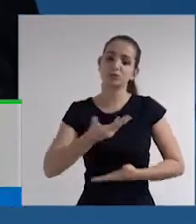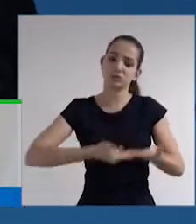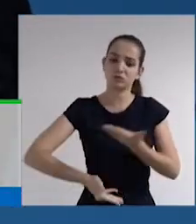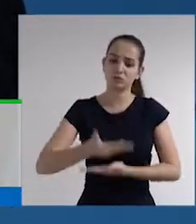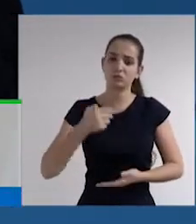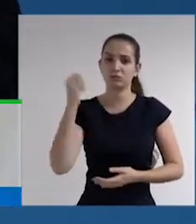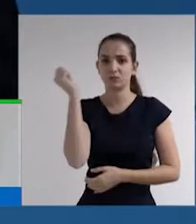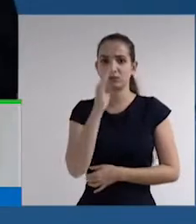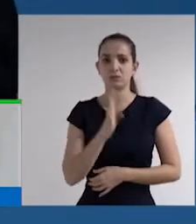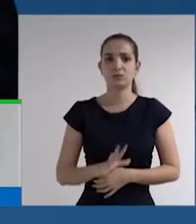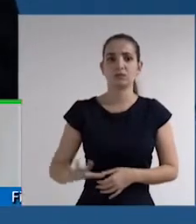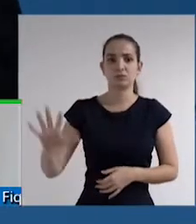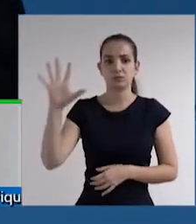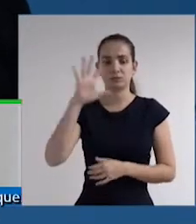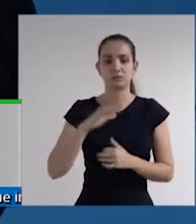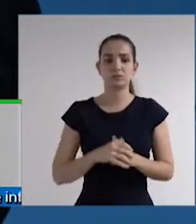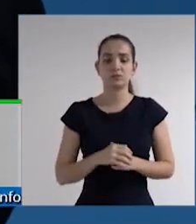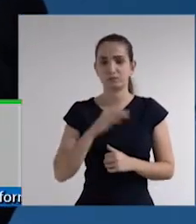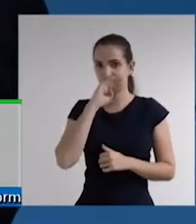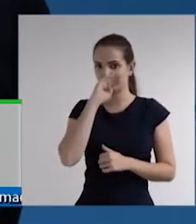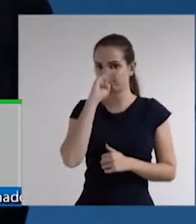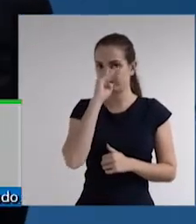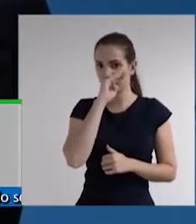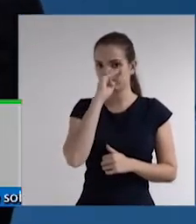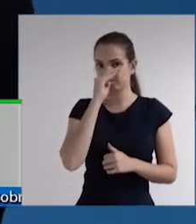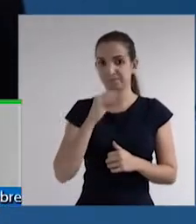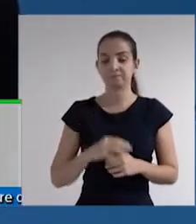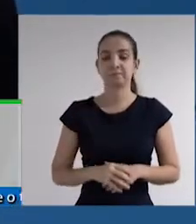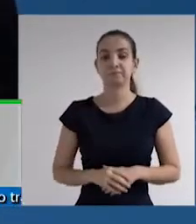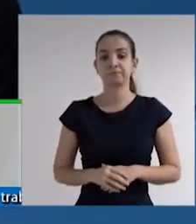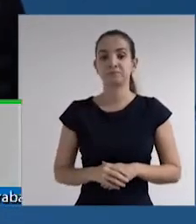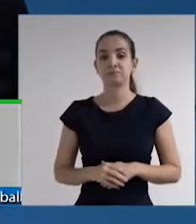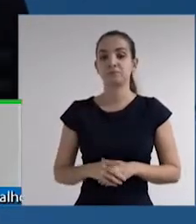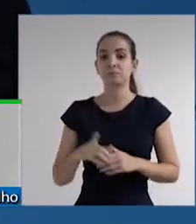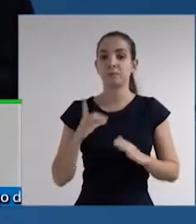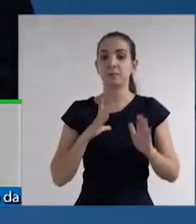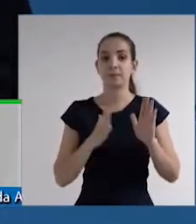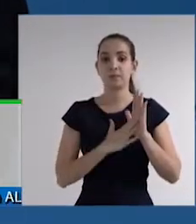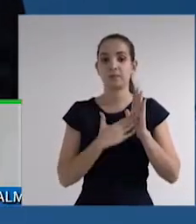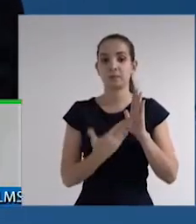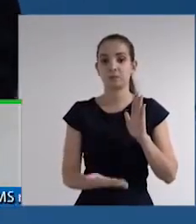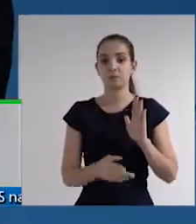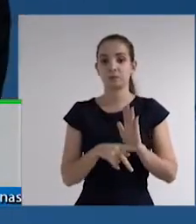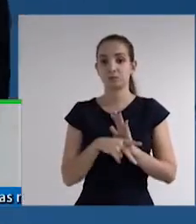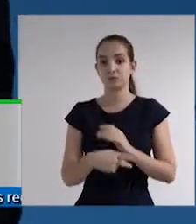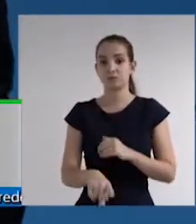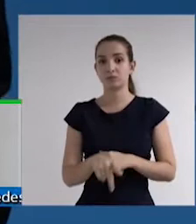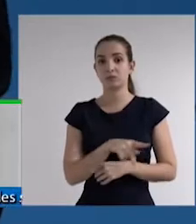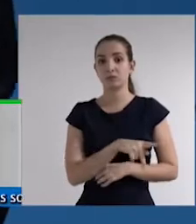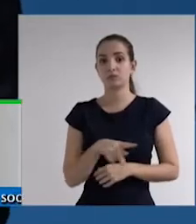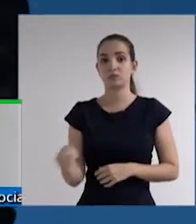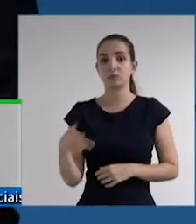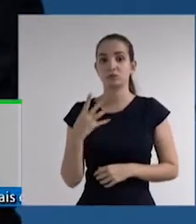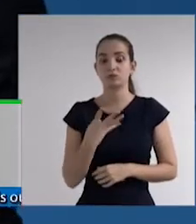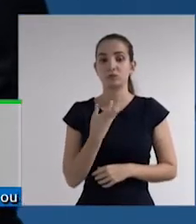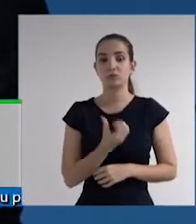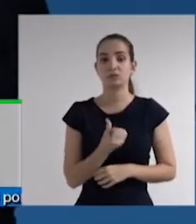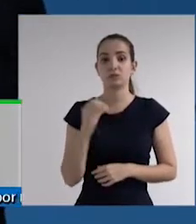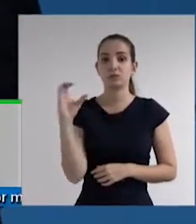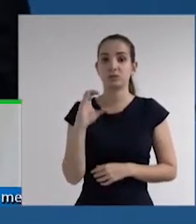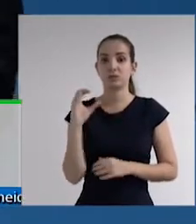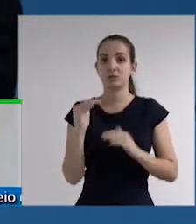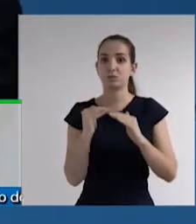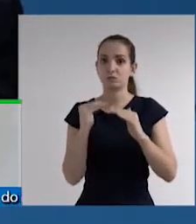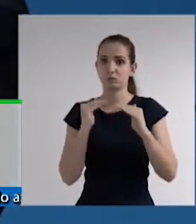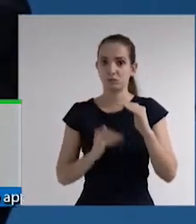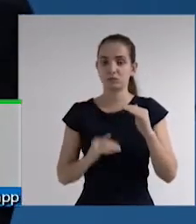nível nacional, né, que é já proposto pelo presidente diminuir 46 centavos, né, do